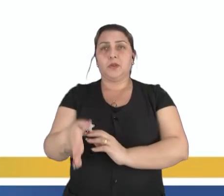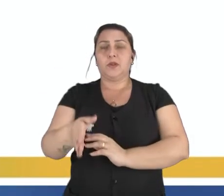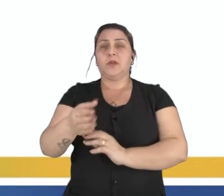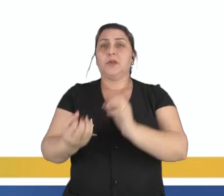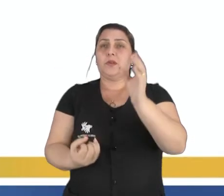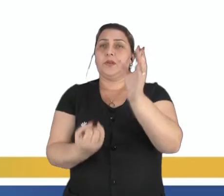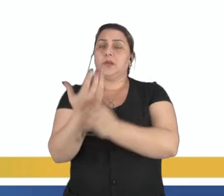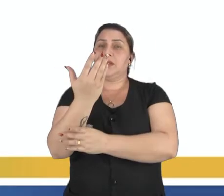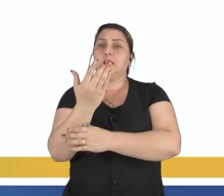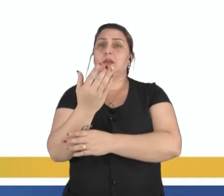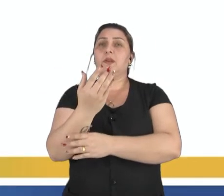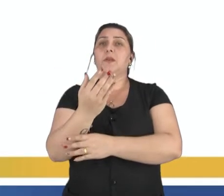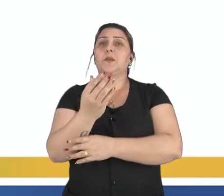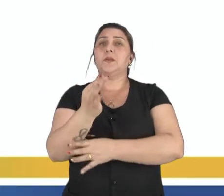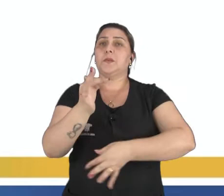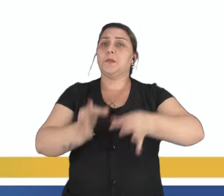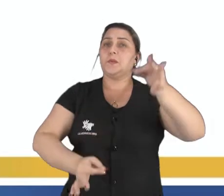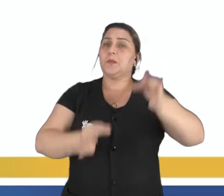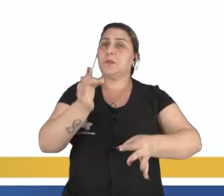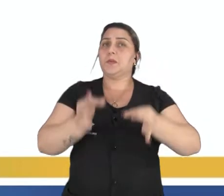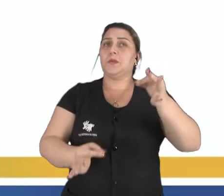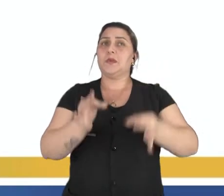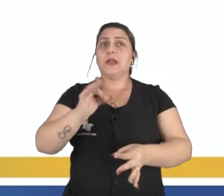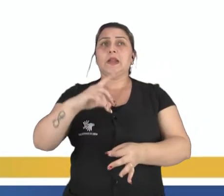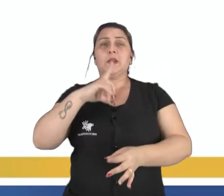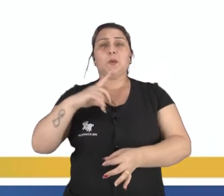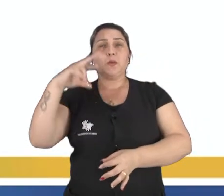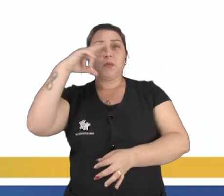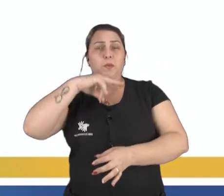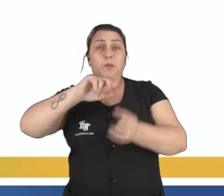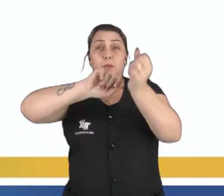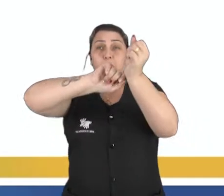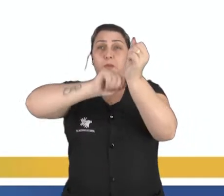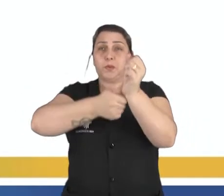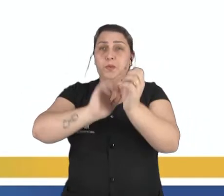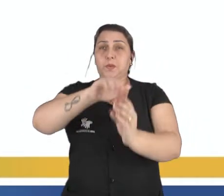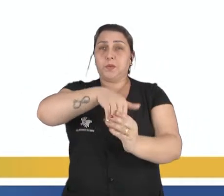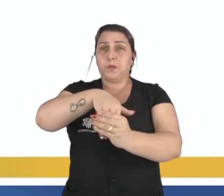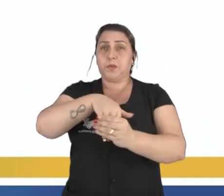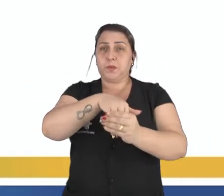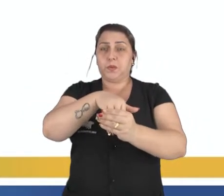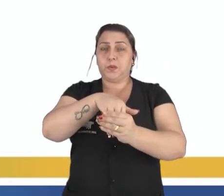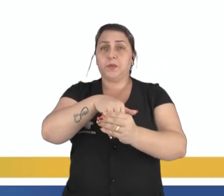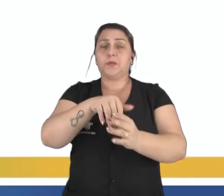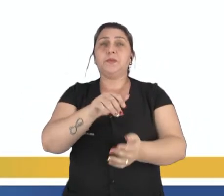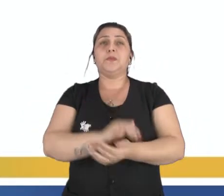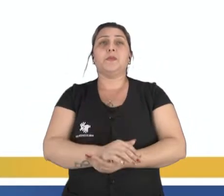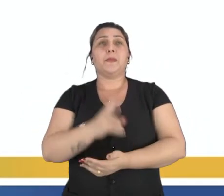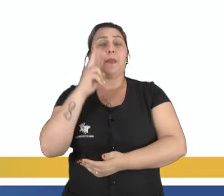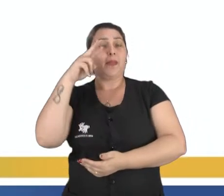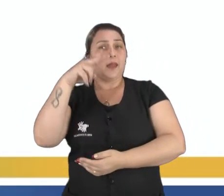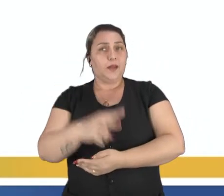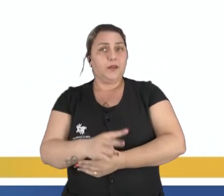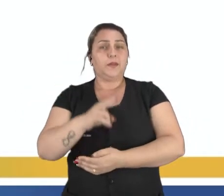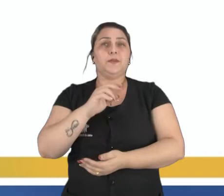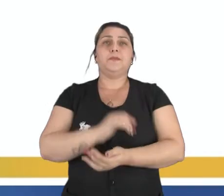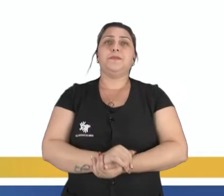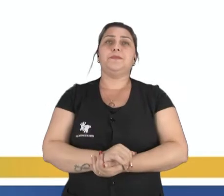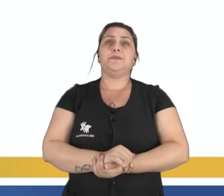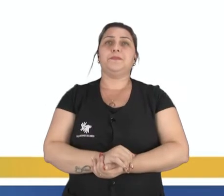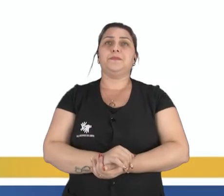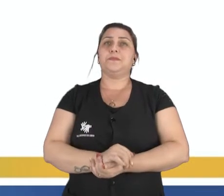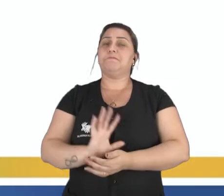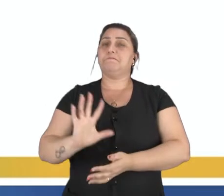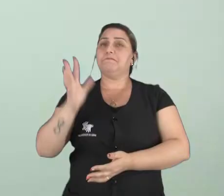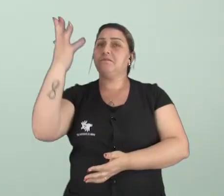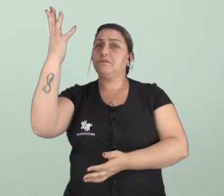a criação aí desses tribunais, né, que vão gerir, vai ter o Código Eleitoral, né, então aí a gente vem nessa perspectiva para que